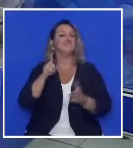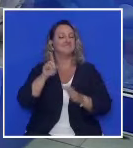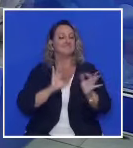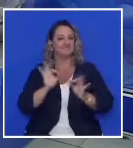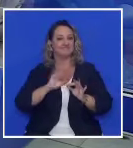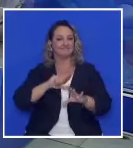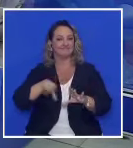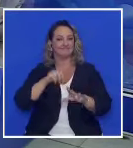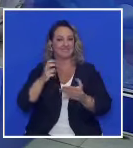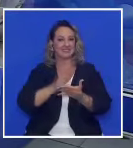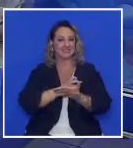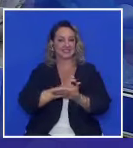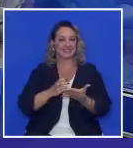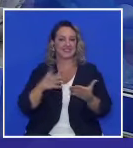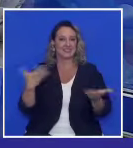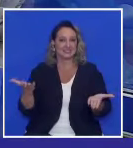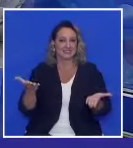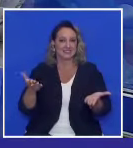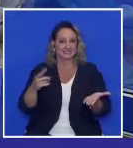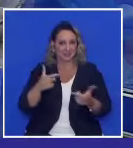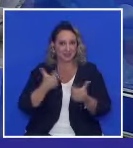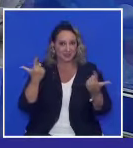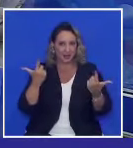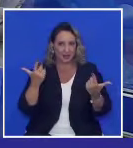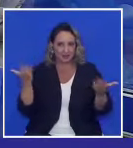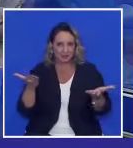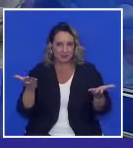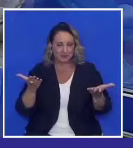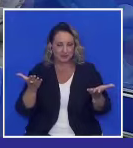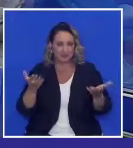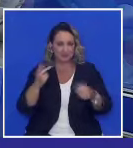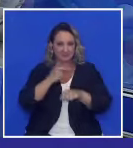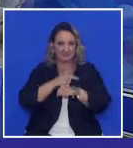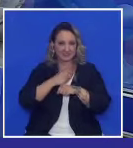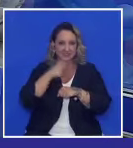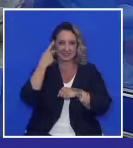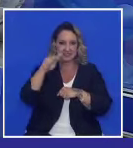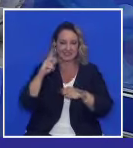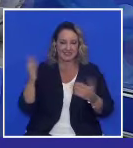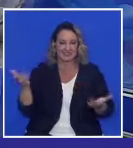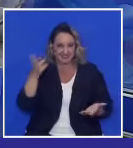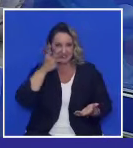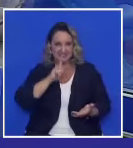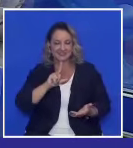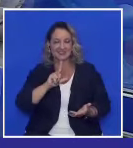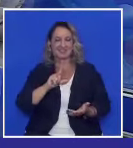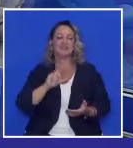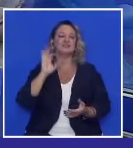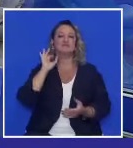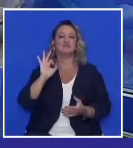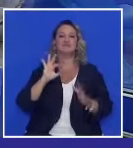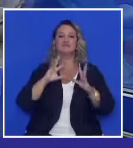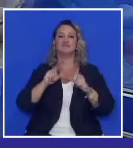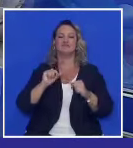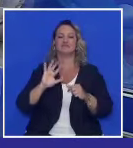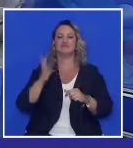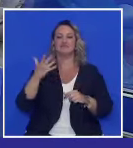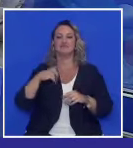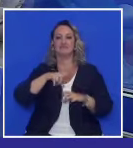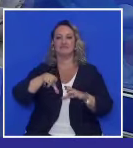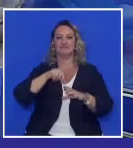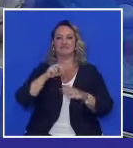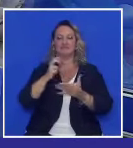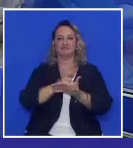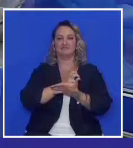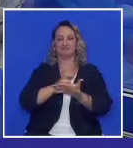E aí, preparados para o sorteio da Quina? Será que você está com sorte? Será que esse prêmio vai sair hoje? Vamos a conferir tudo o que vai rolar no